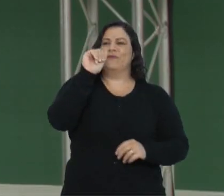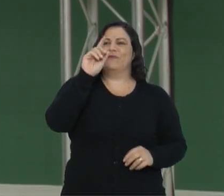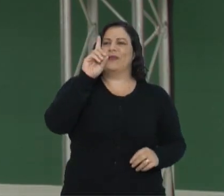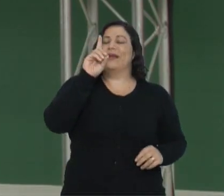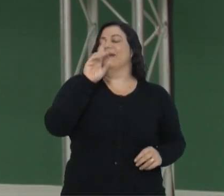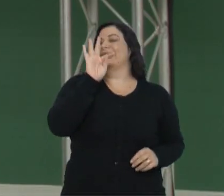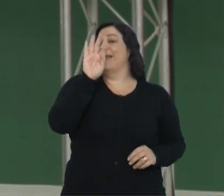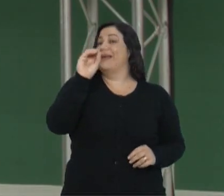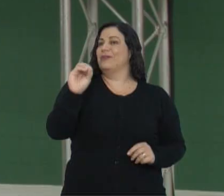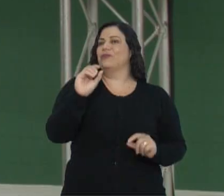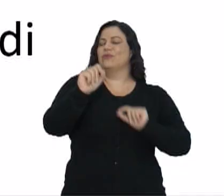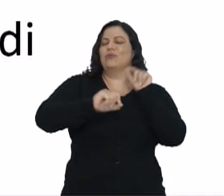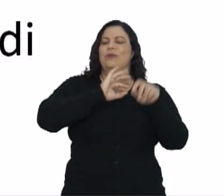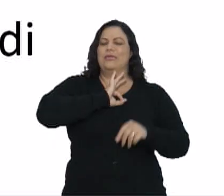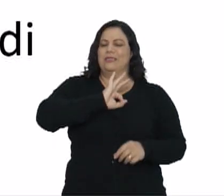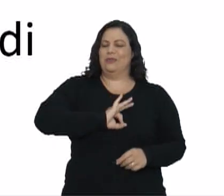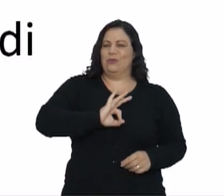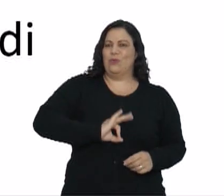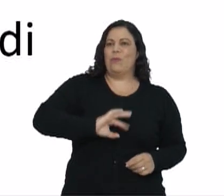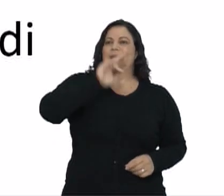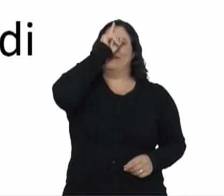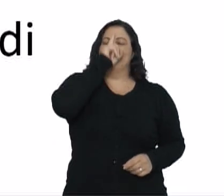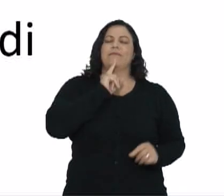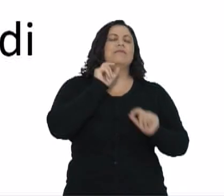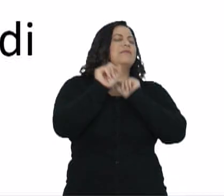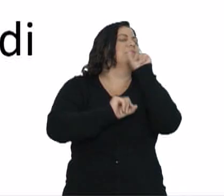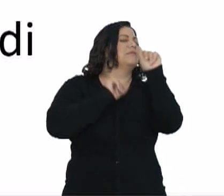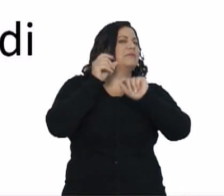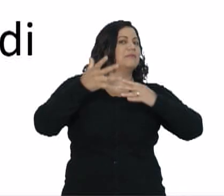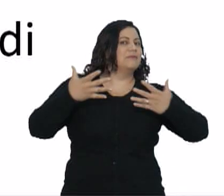Pensando um pouquinho, já voltamos.